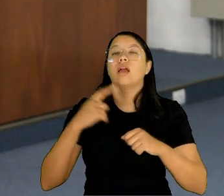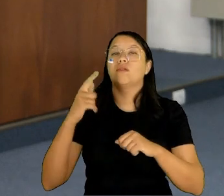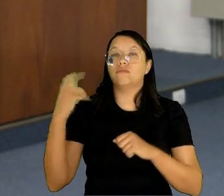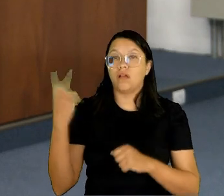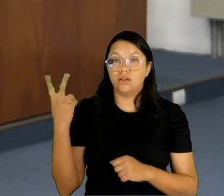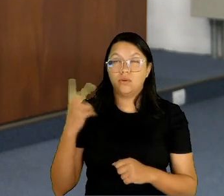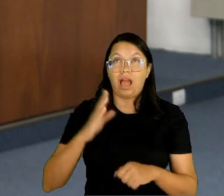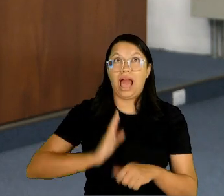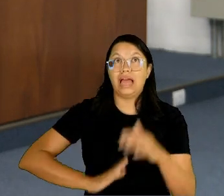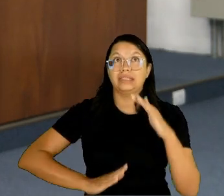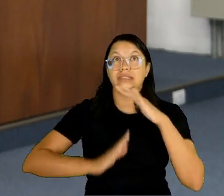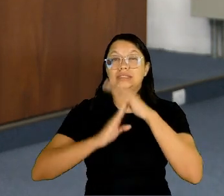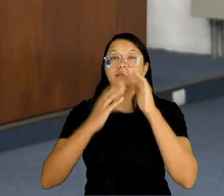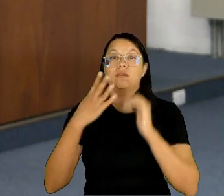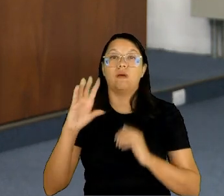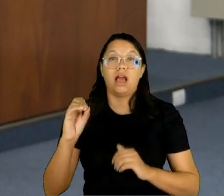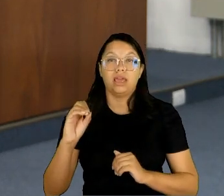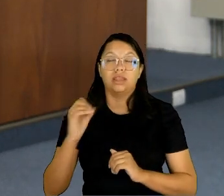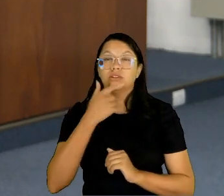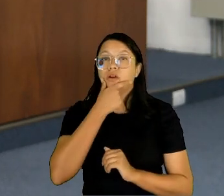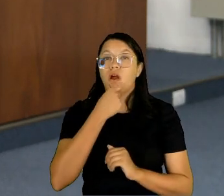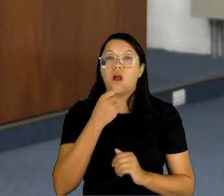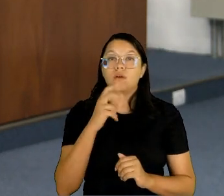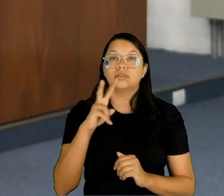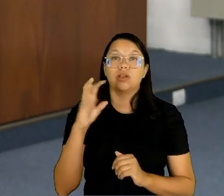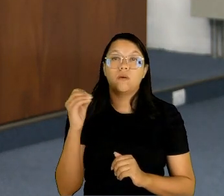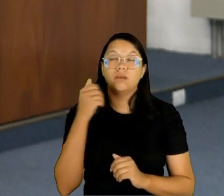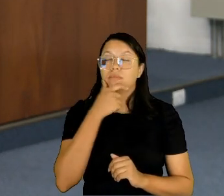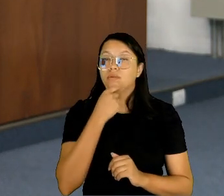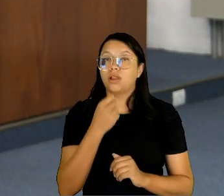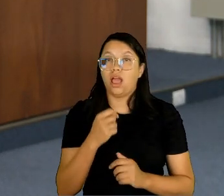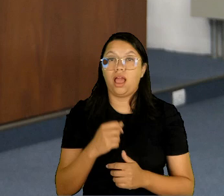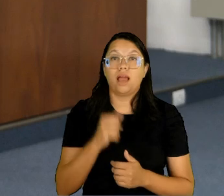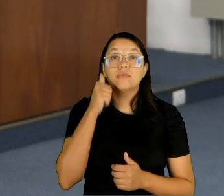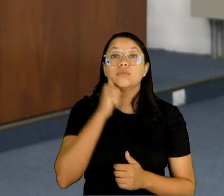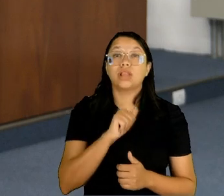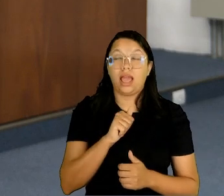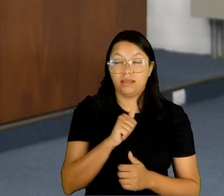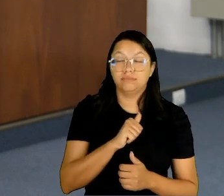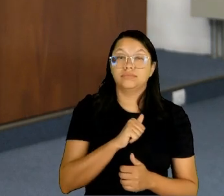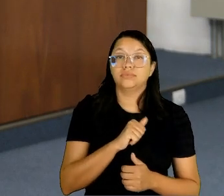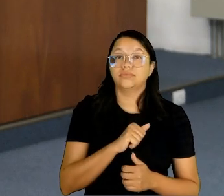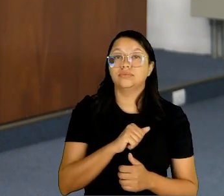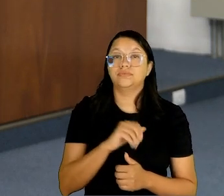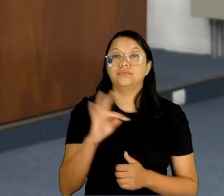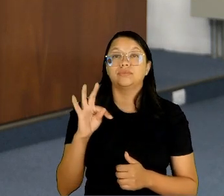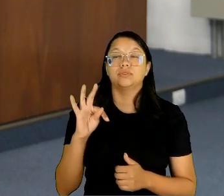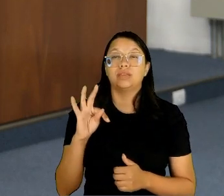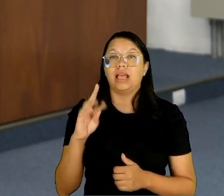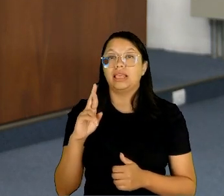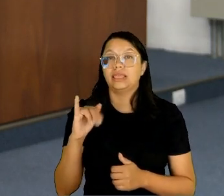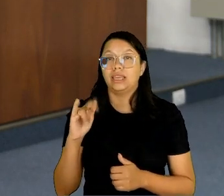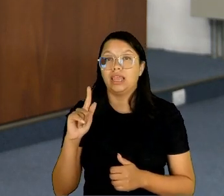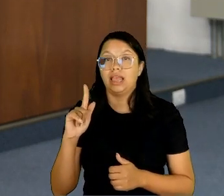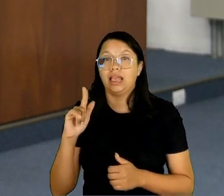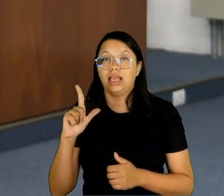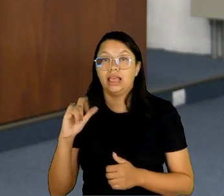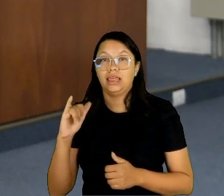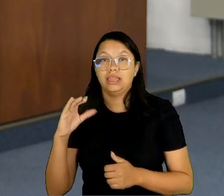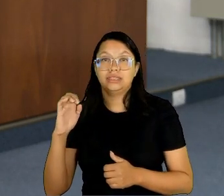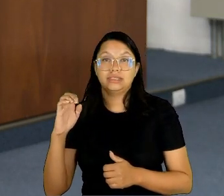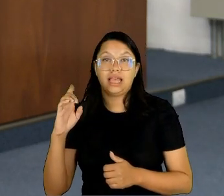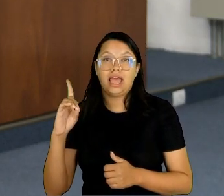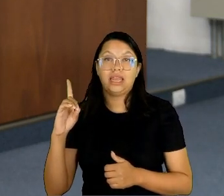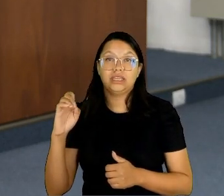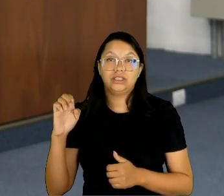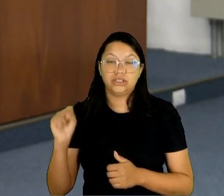saber, mas acima de 40 para homem, 50 para mulher é o desejável, os triglicérides abaixo de 150 e o LDL, que é o